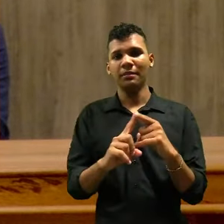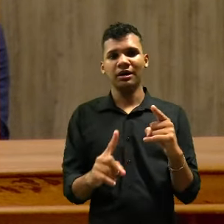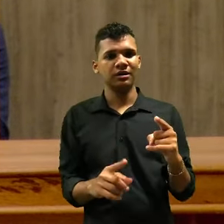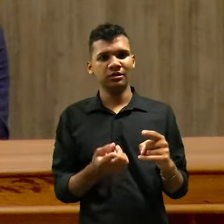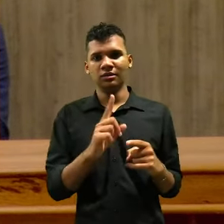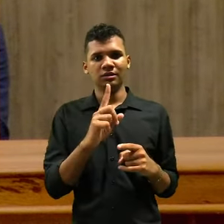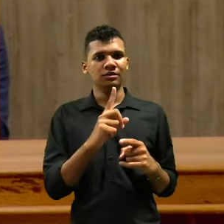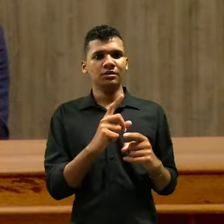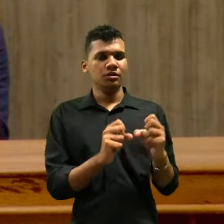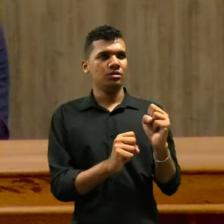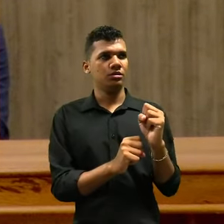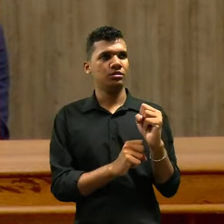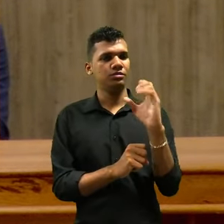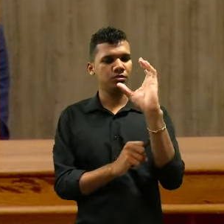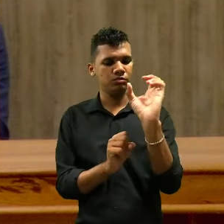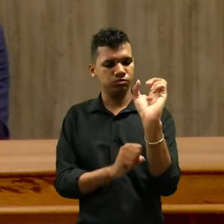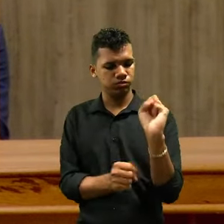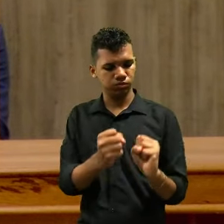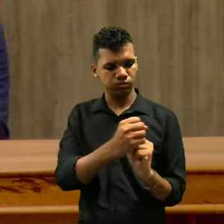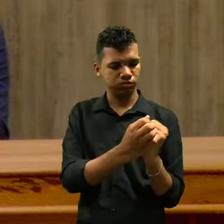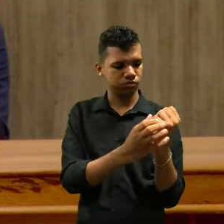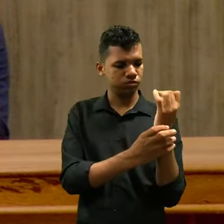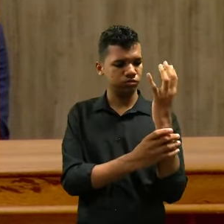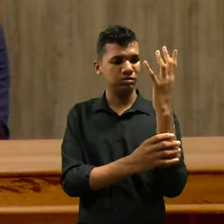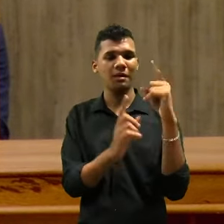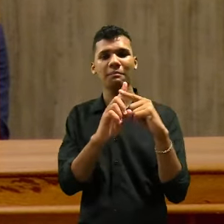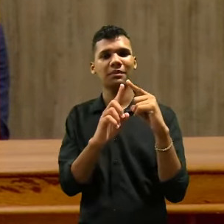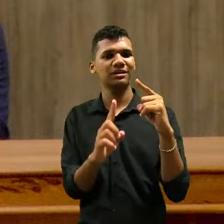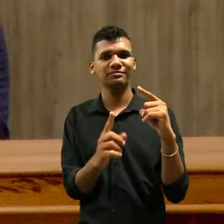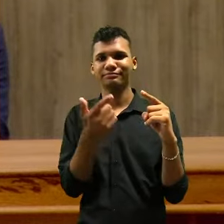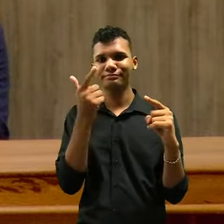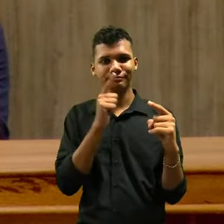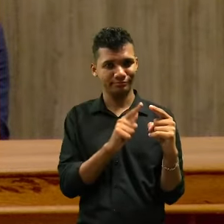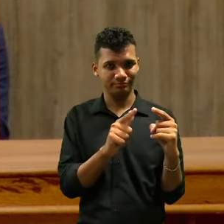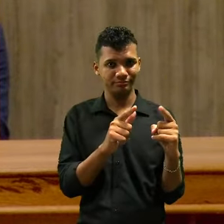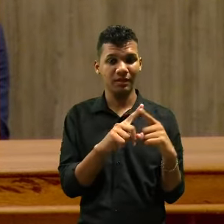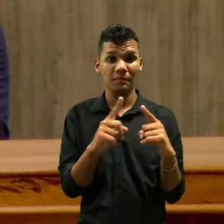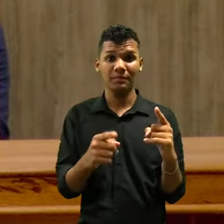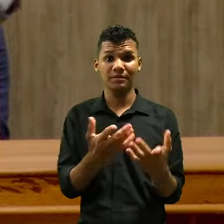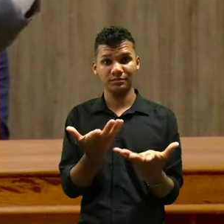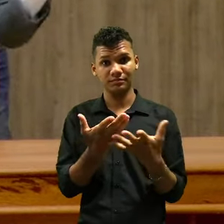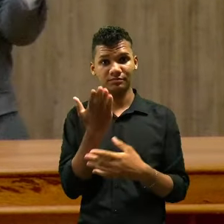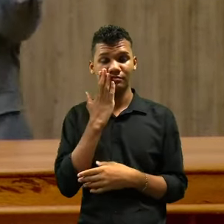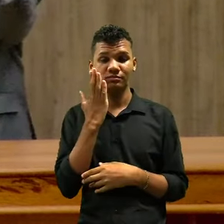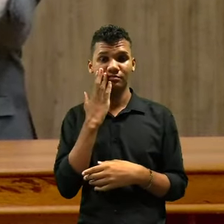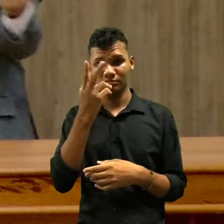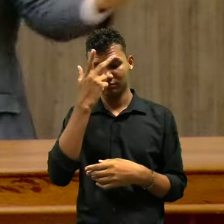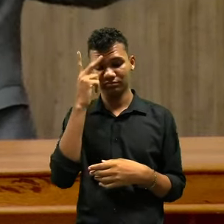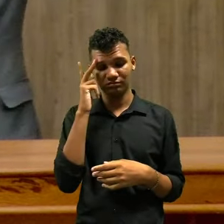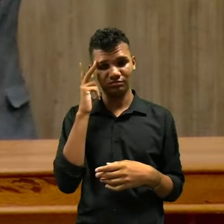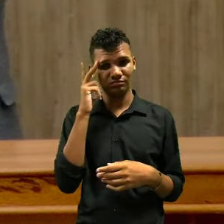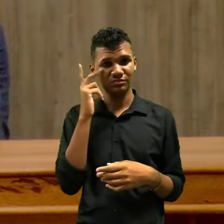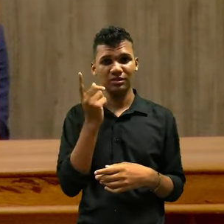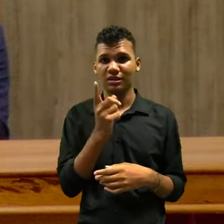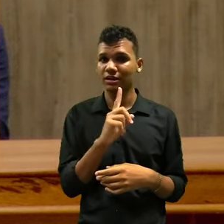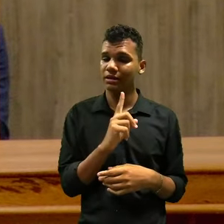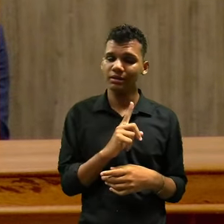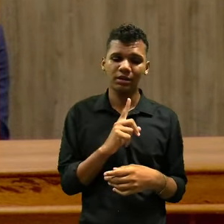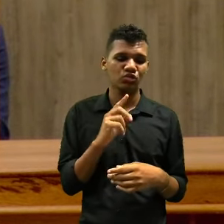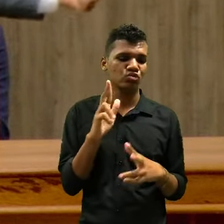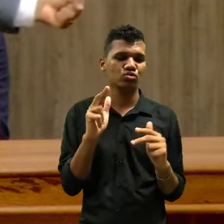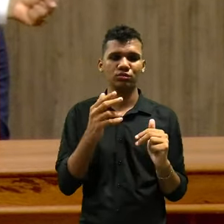cima não ele cresceu Eita e tu quer ver o que que acontece com um crente que cresce para baixo Coloca aí Jó